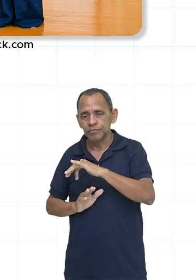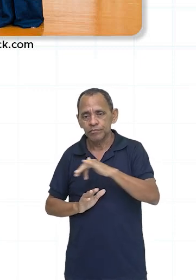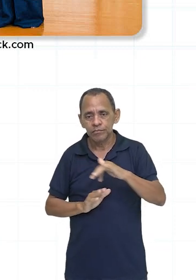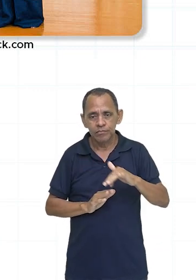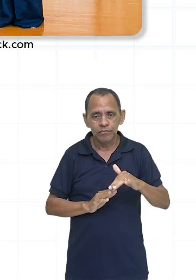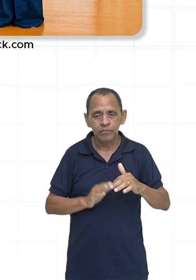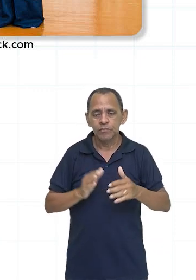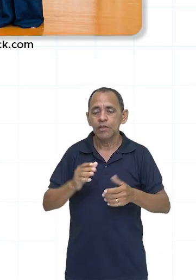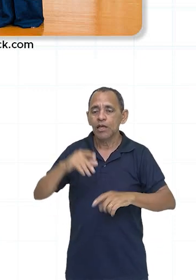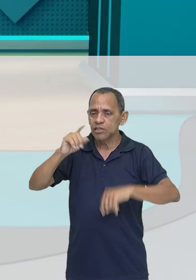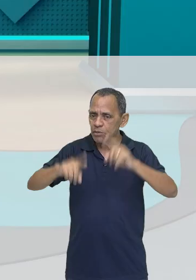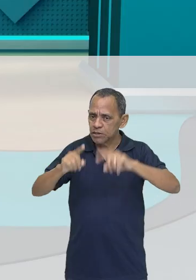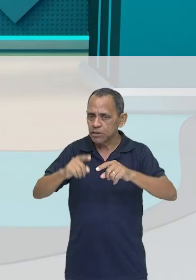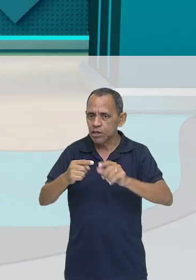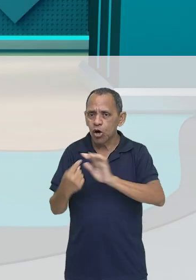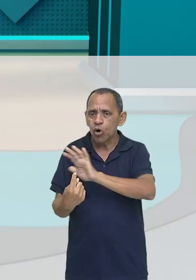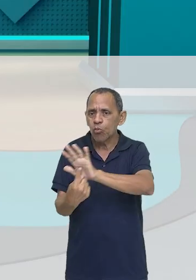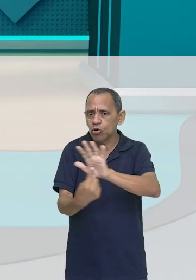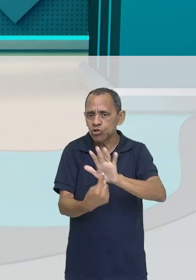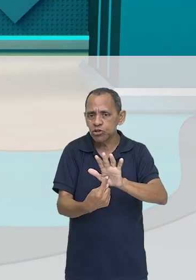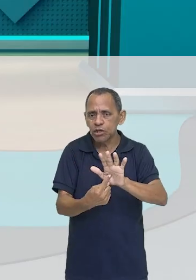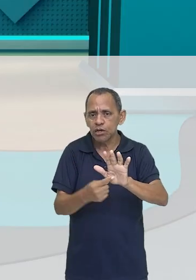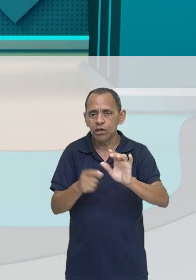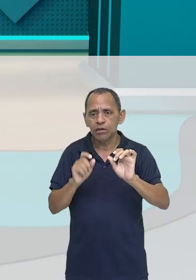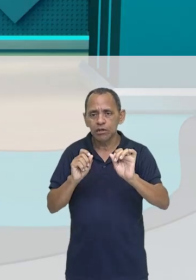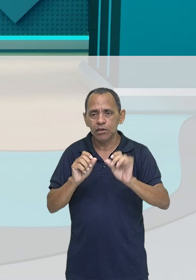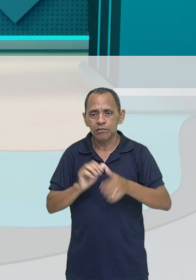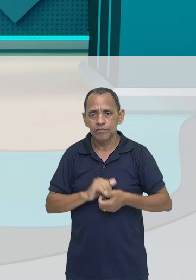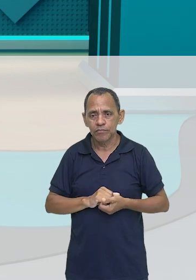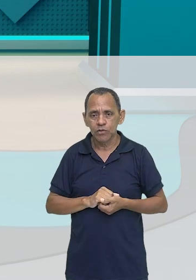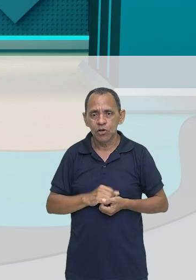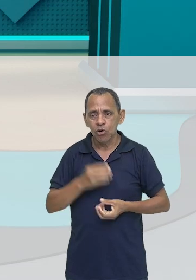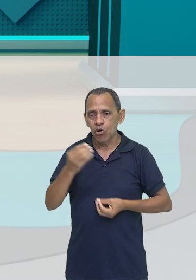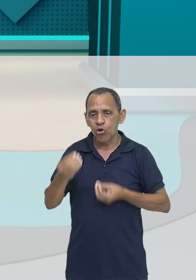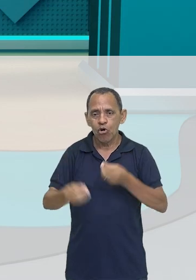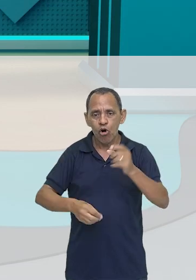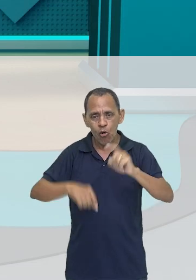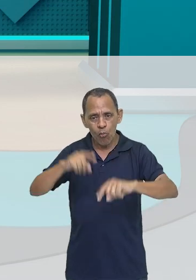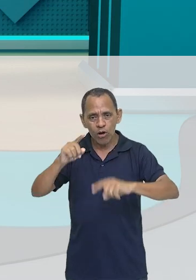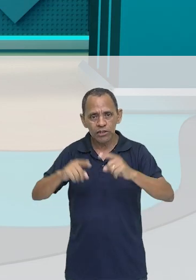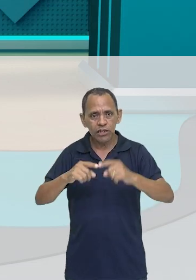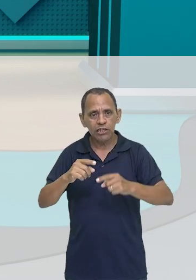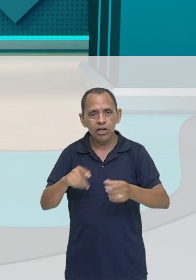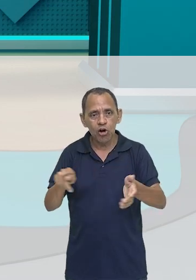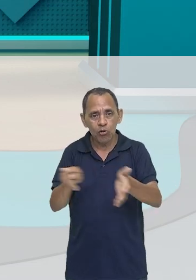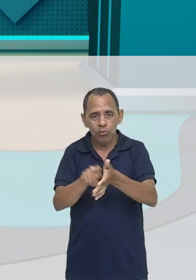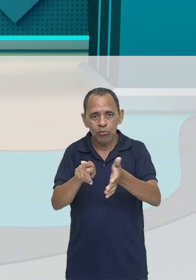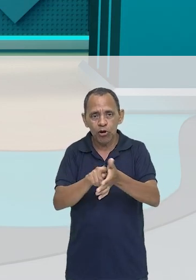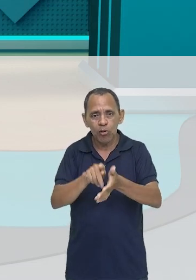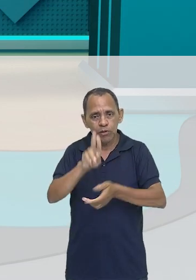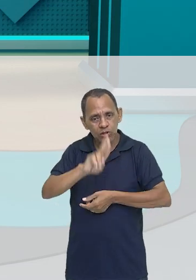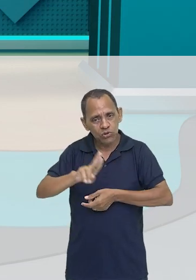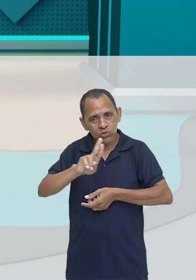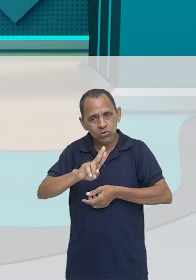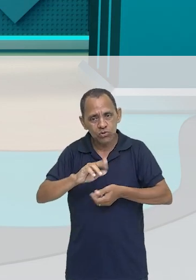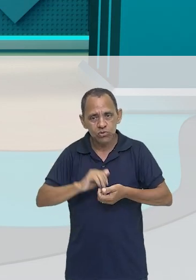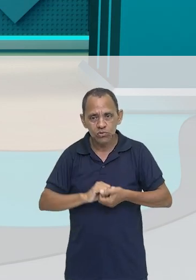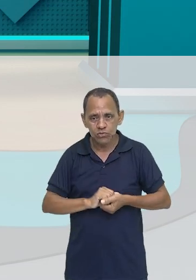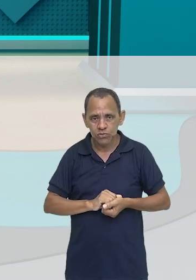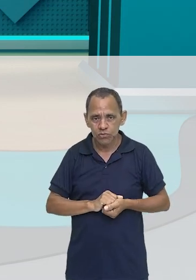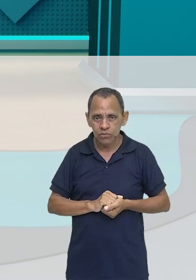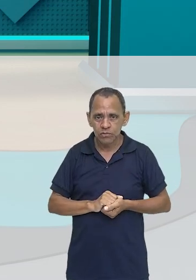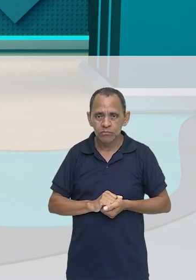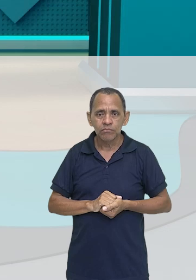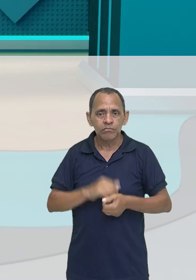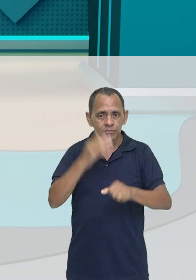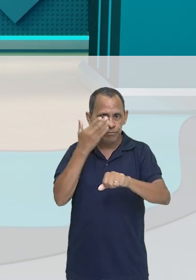da vestimenta que eu quero apresentar para vocês o que eles vestem, né? O que os kendokas usam, tanto para a